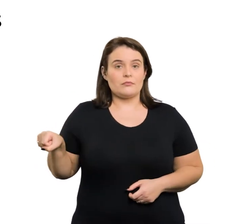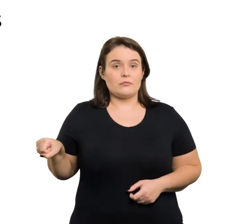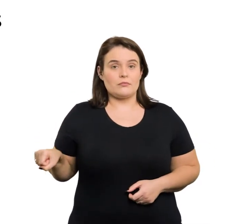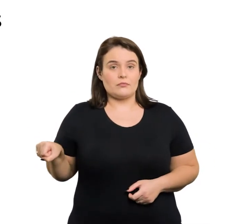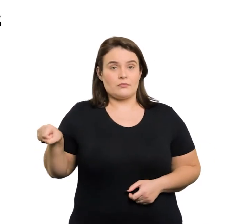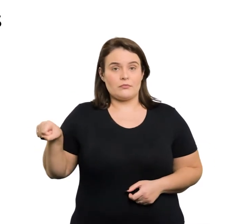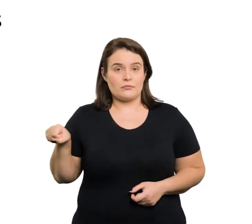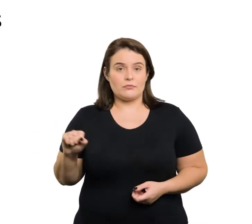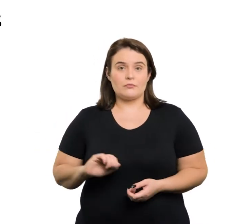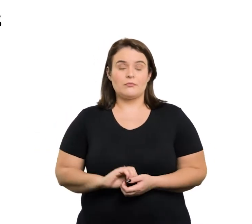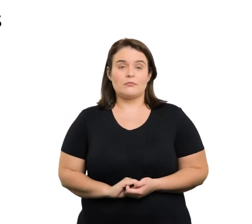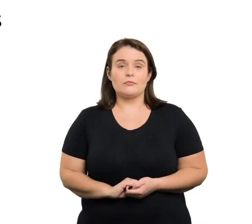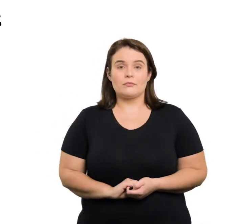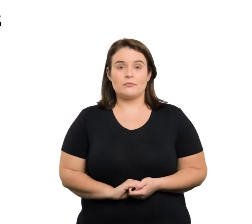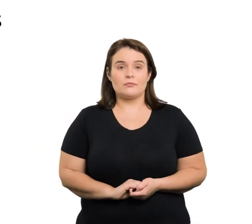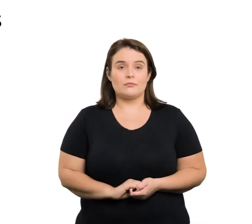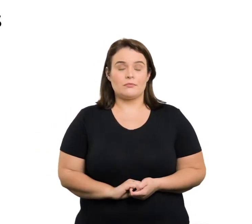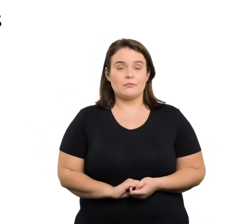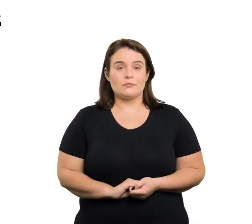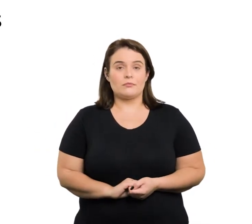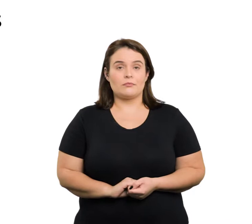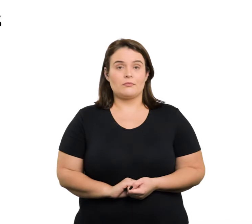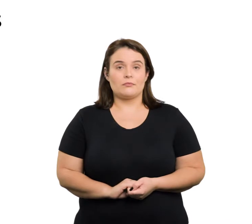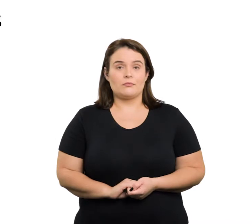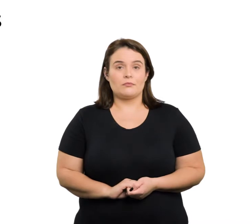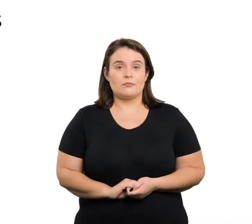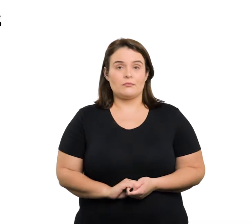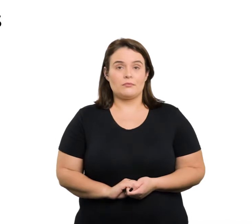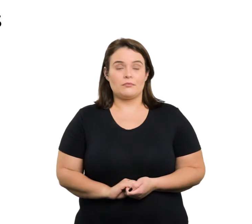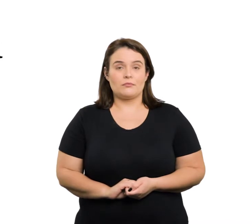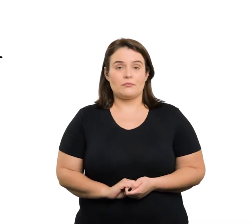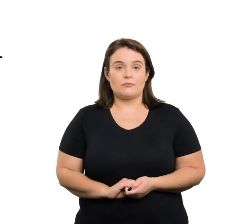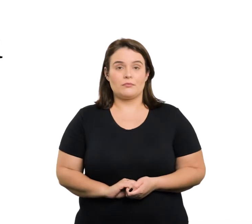apoio posicionada em uma das extremidades.